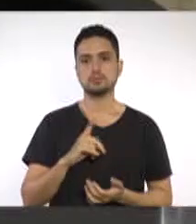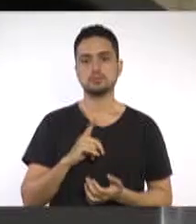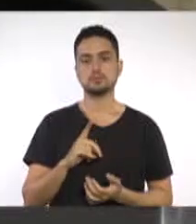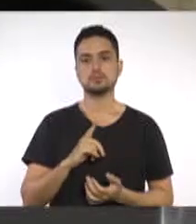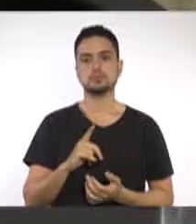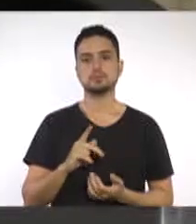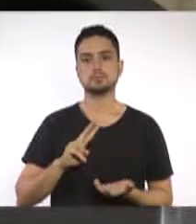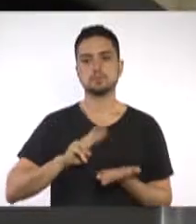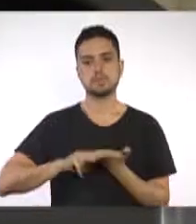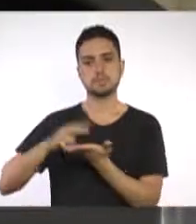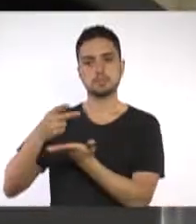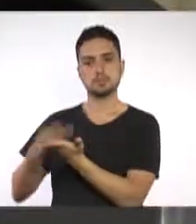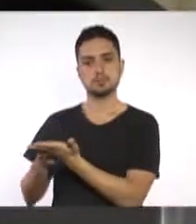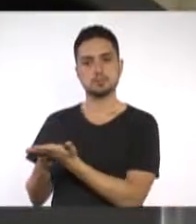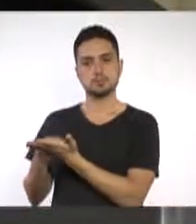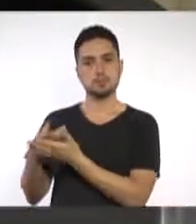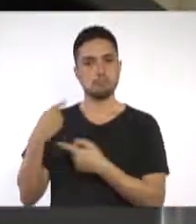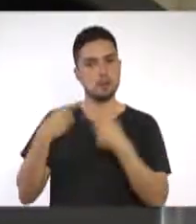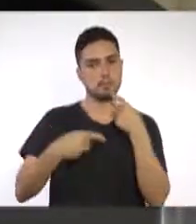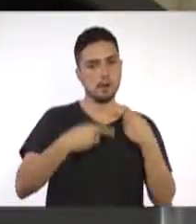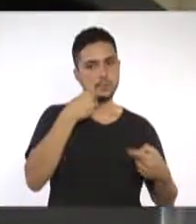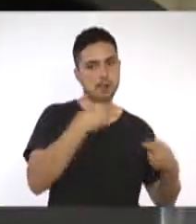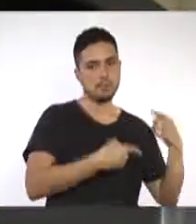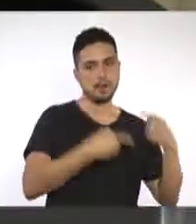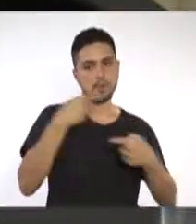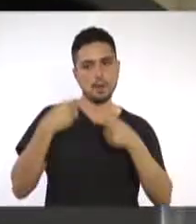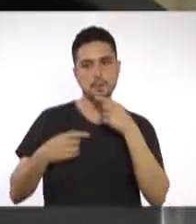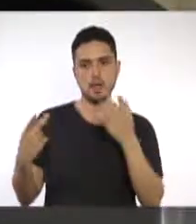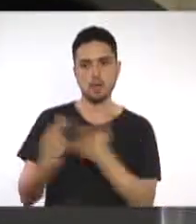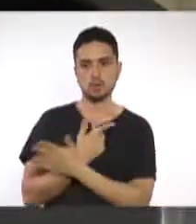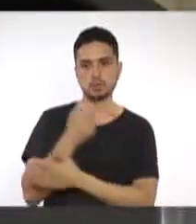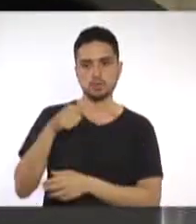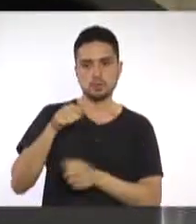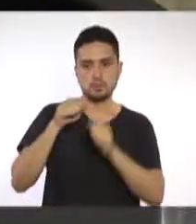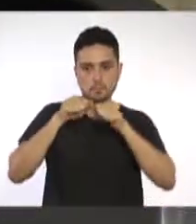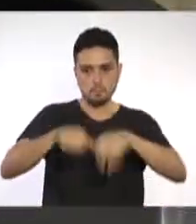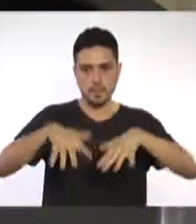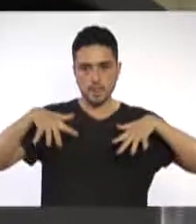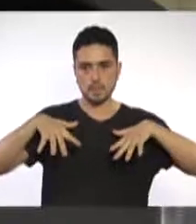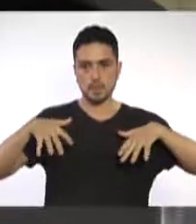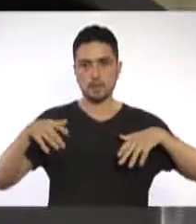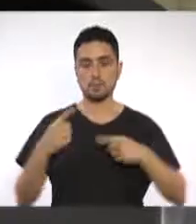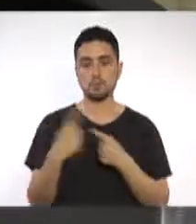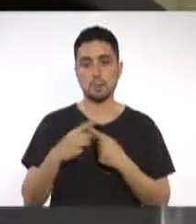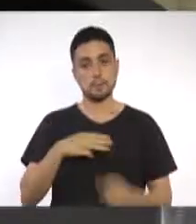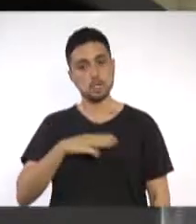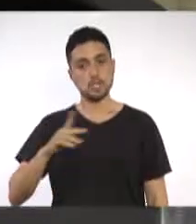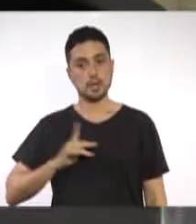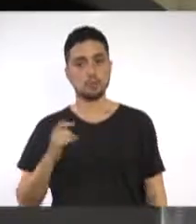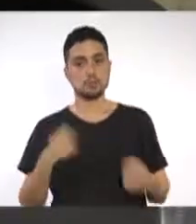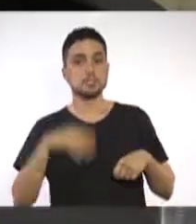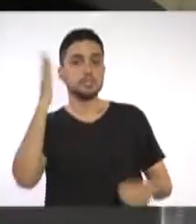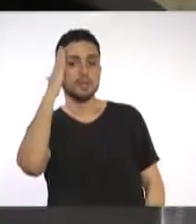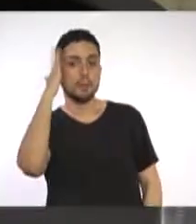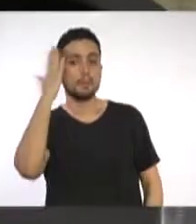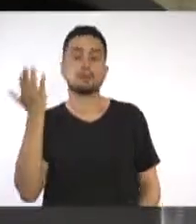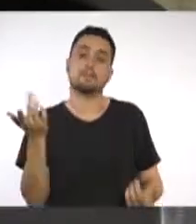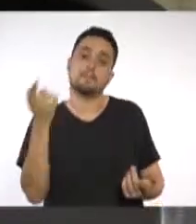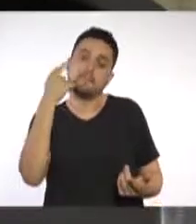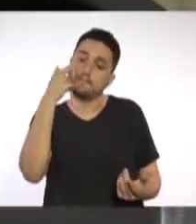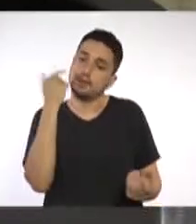tradução do que foi o debate em plenário, né, para que o Ministério Público conheça e adote as medidas, não se